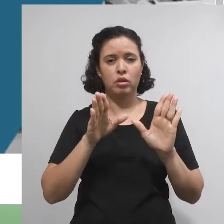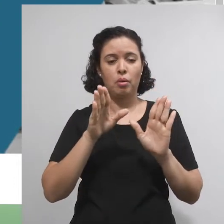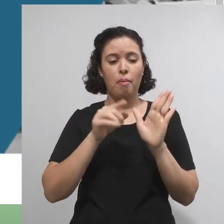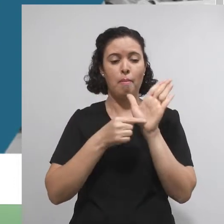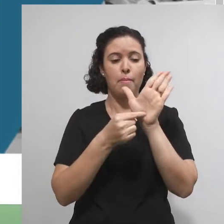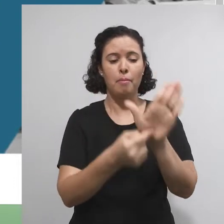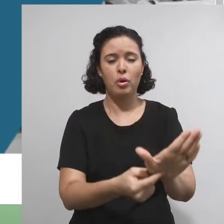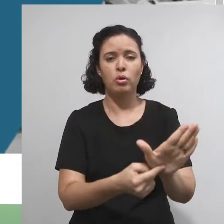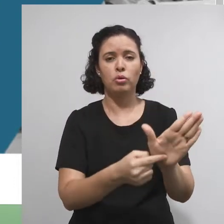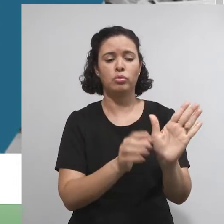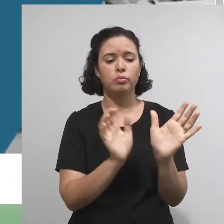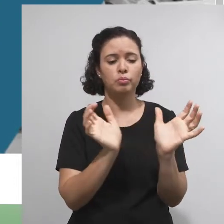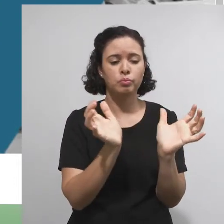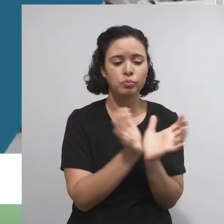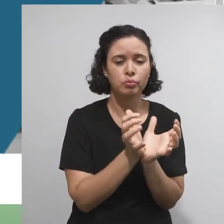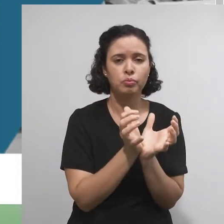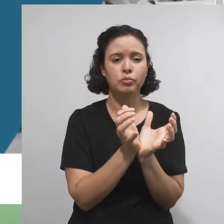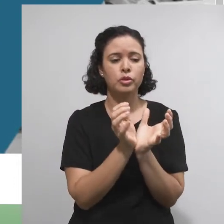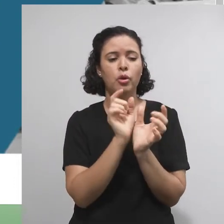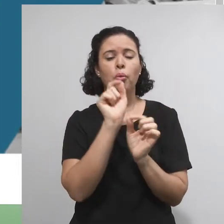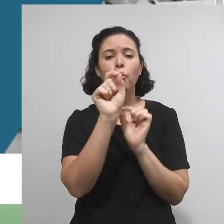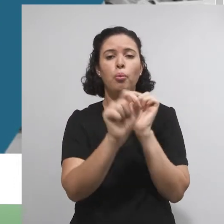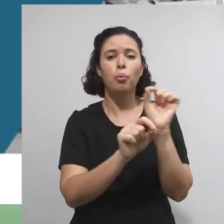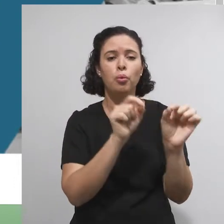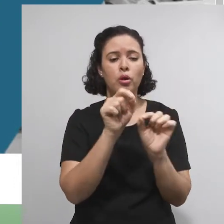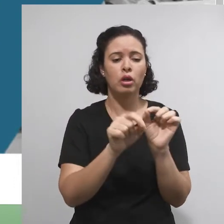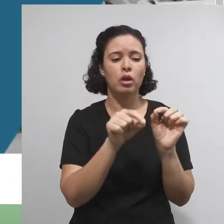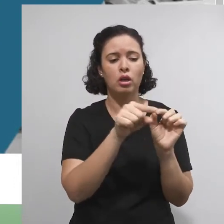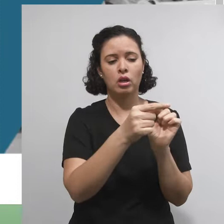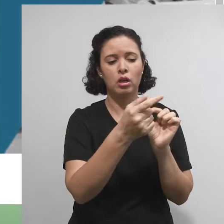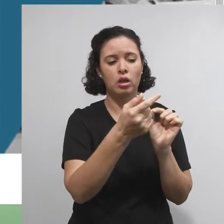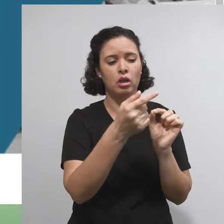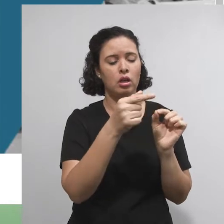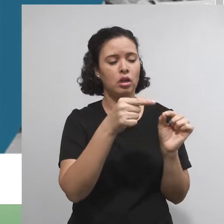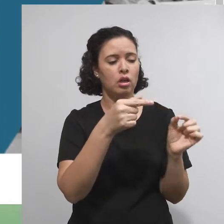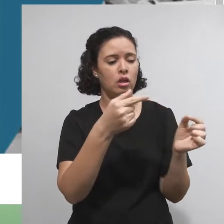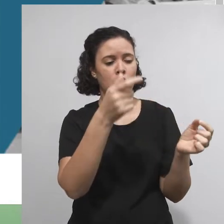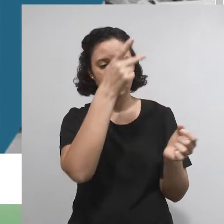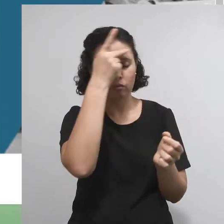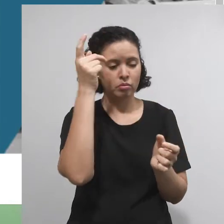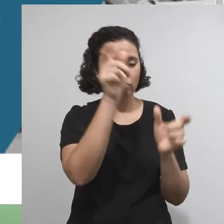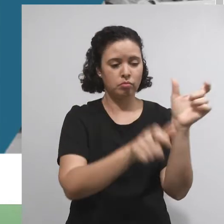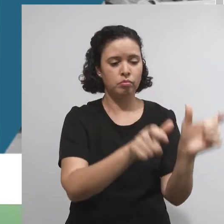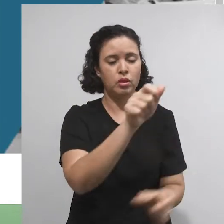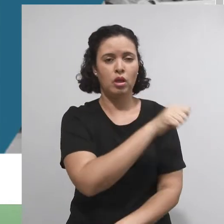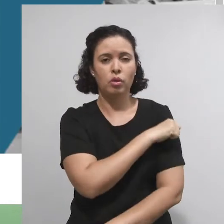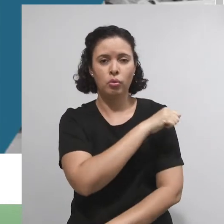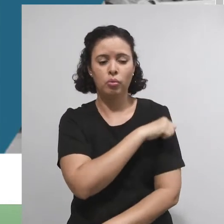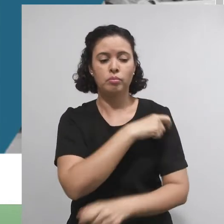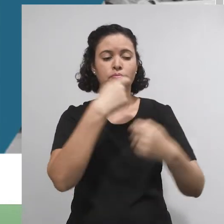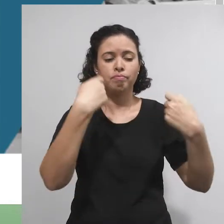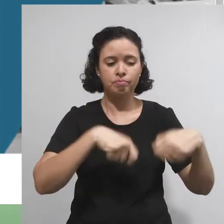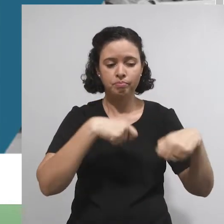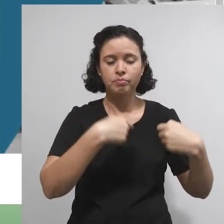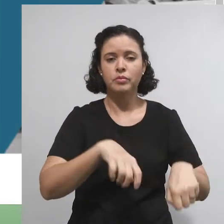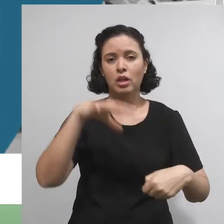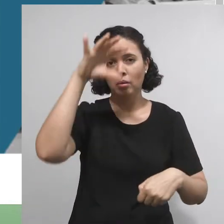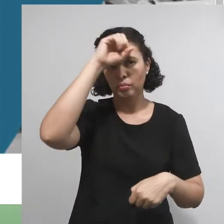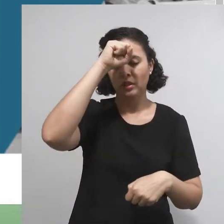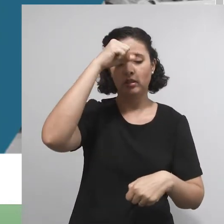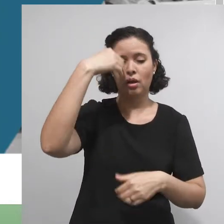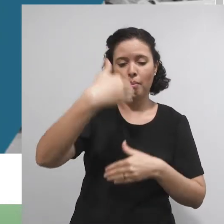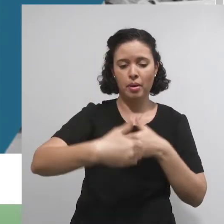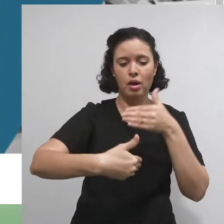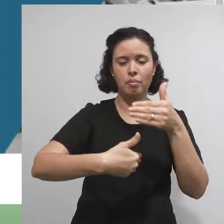conjunto orgânico e progressivo de aprendizagens essenciais que todos os alunos devem desenvolver ao longo